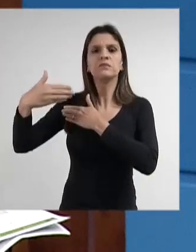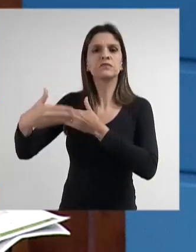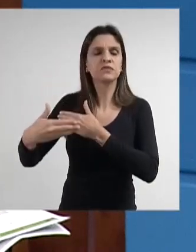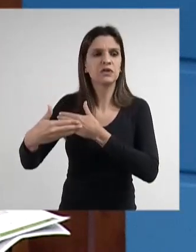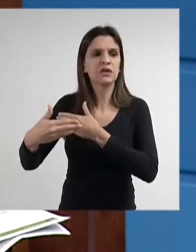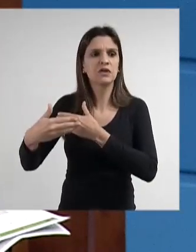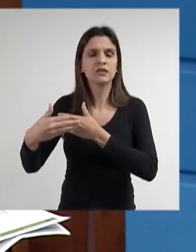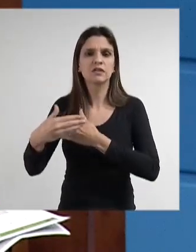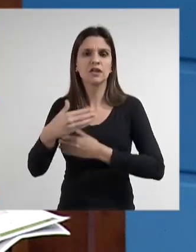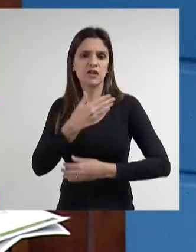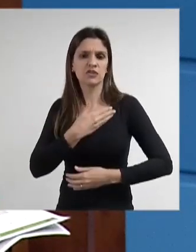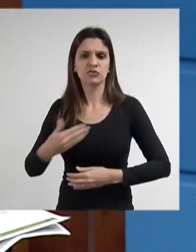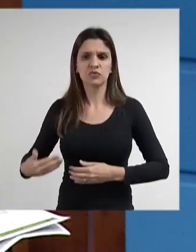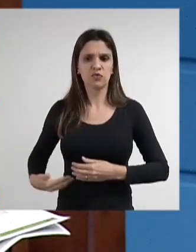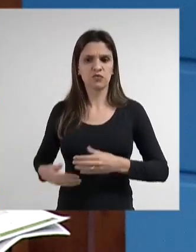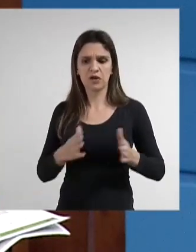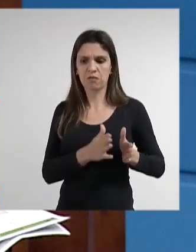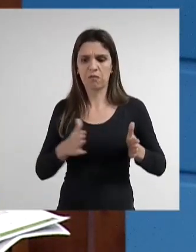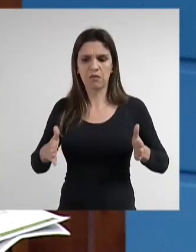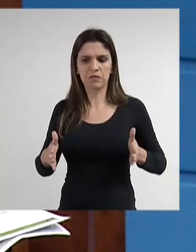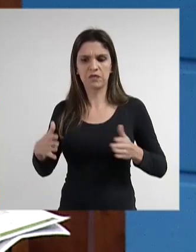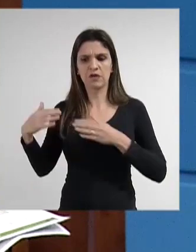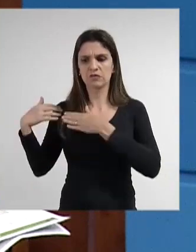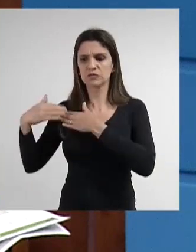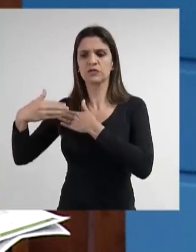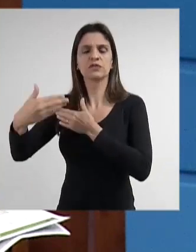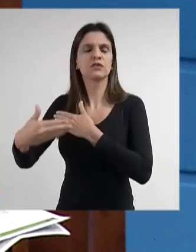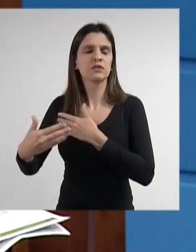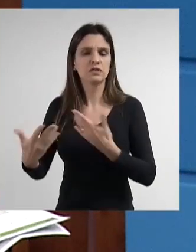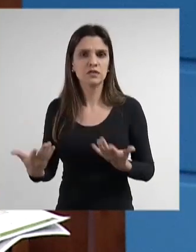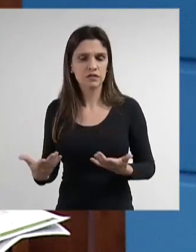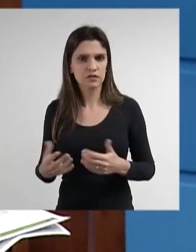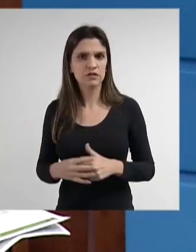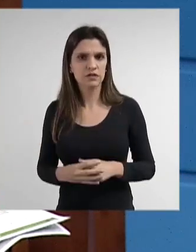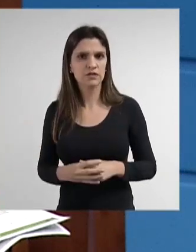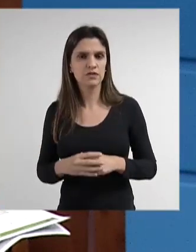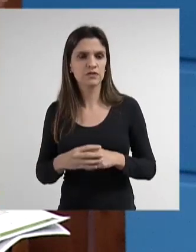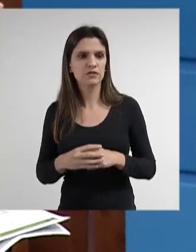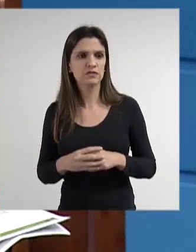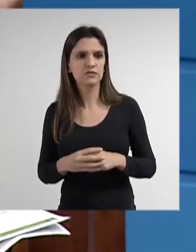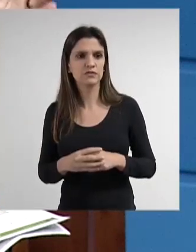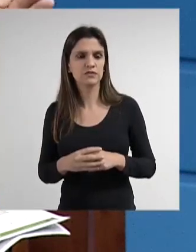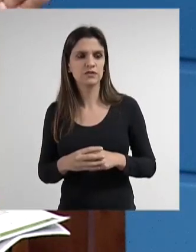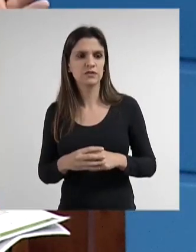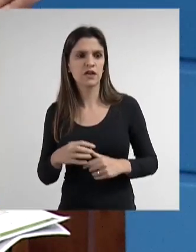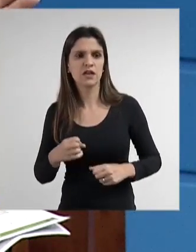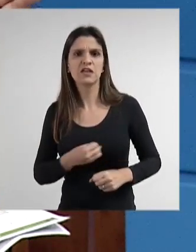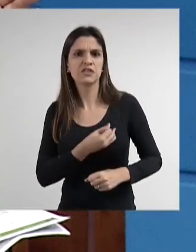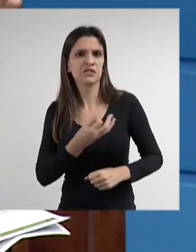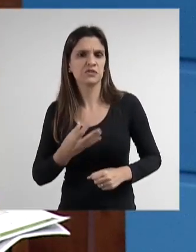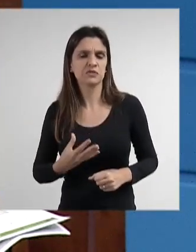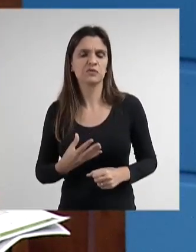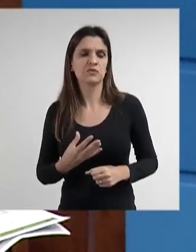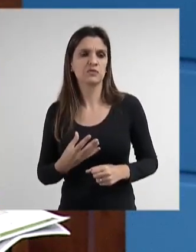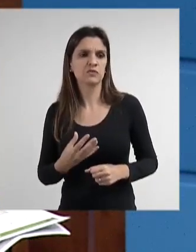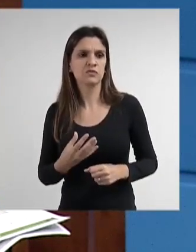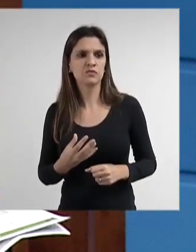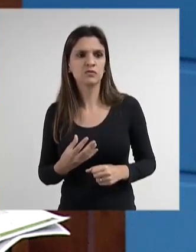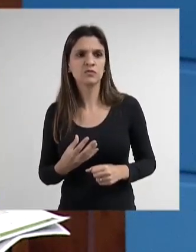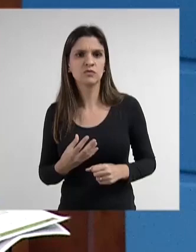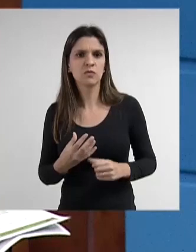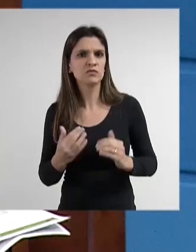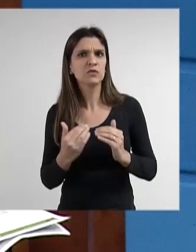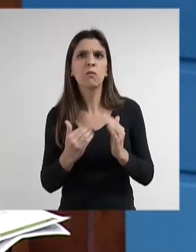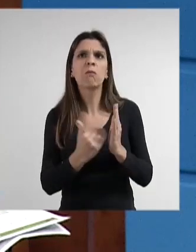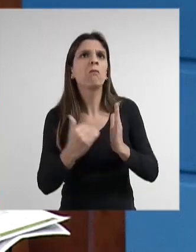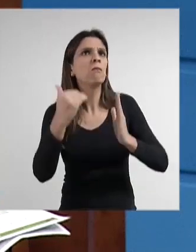auditoria, nunca houve uma fiscalização para a gente chegar a esse número tão absurdo de irregularidades num programa